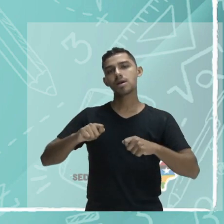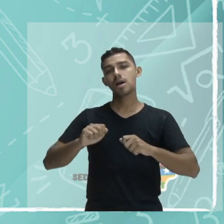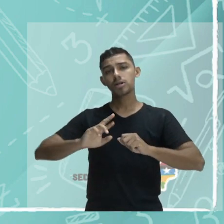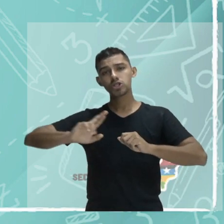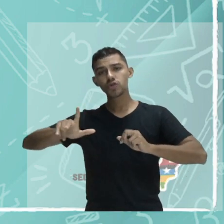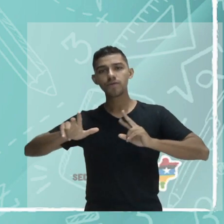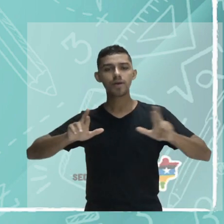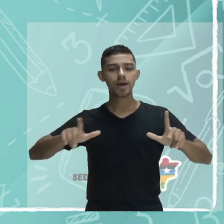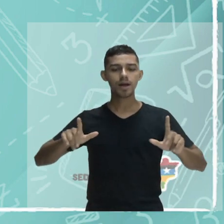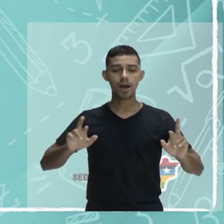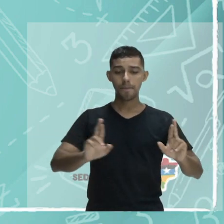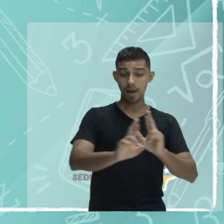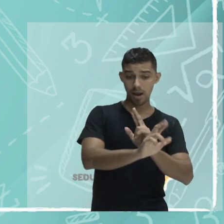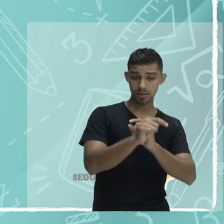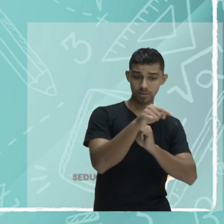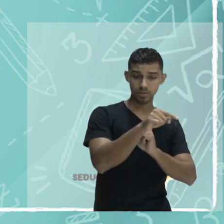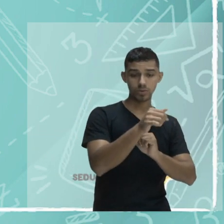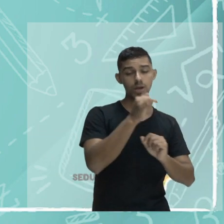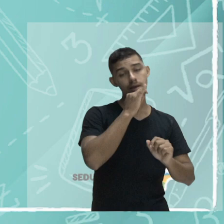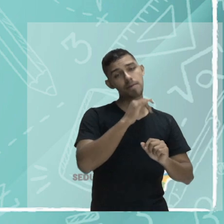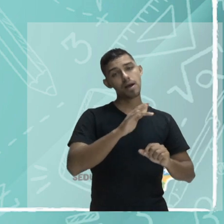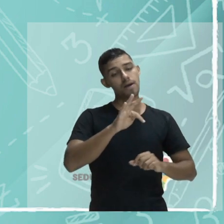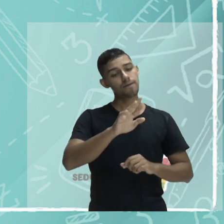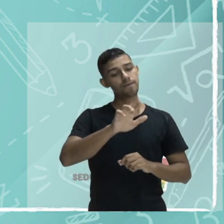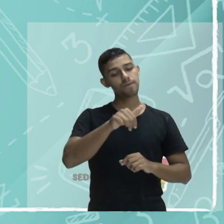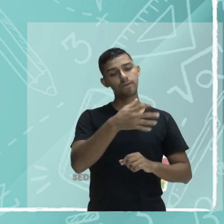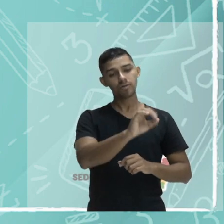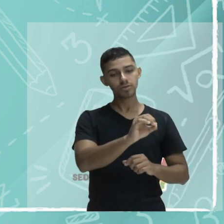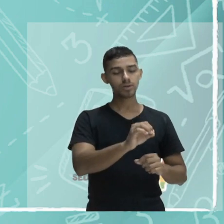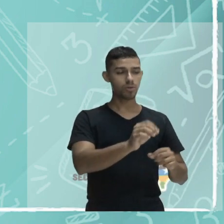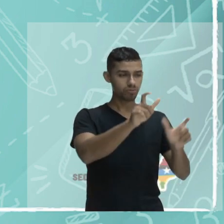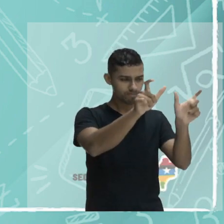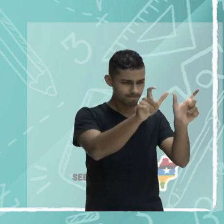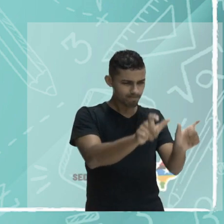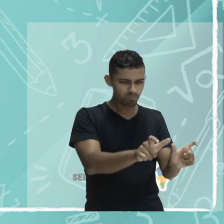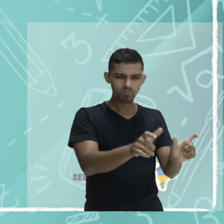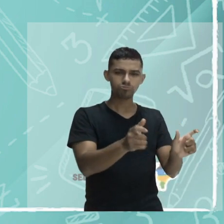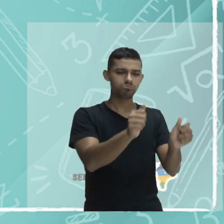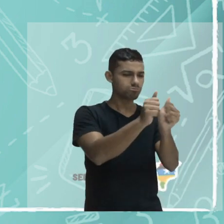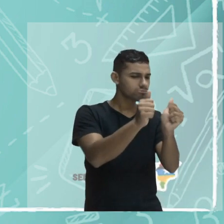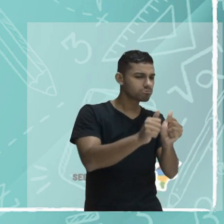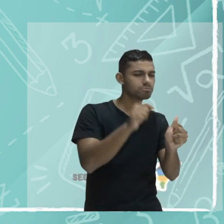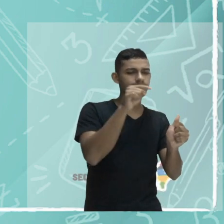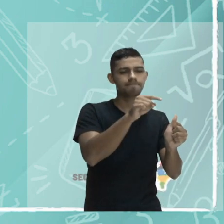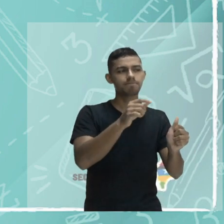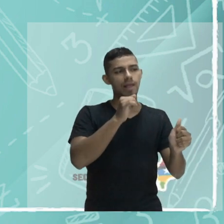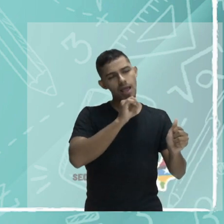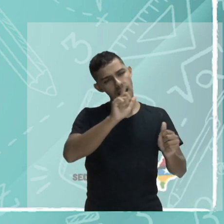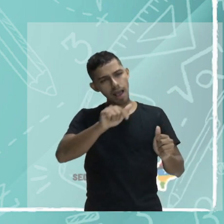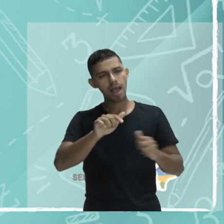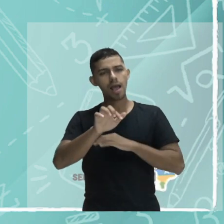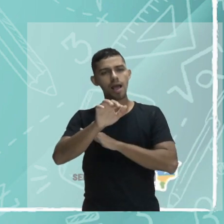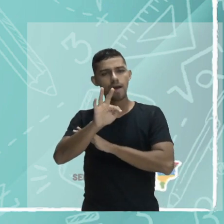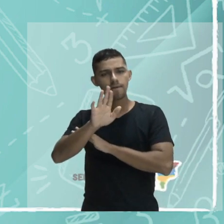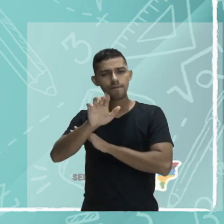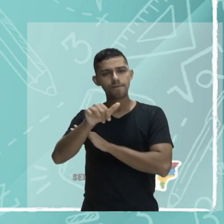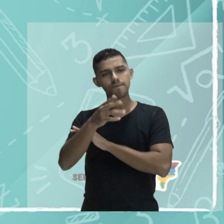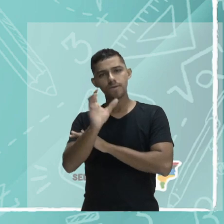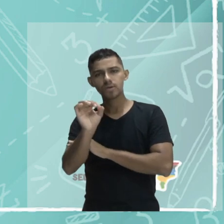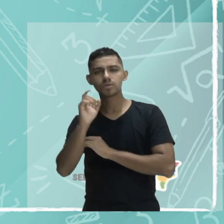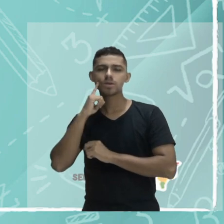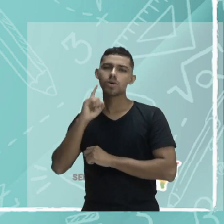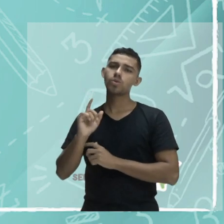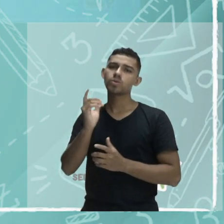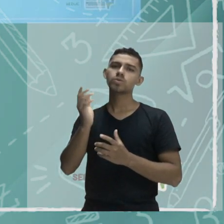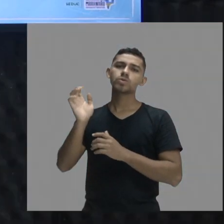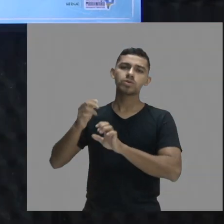uma relação de uma função, né? Quando uma relação é função, quando ela não é. Okay? Os elementos que formam